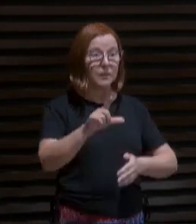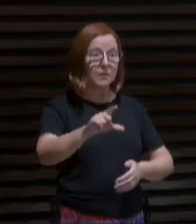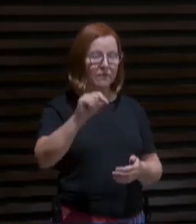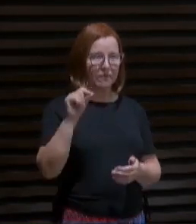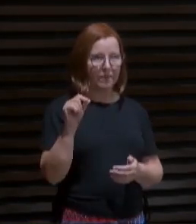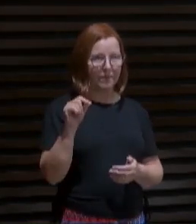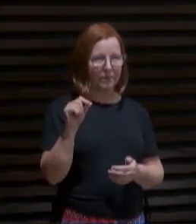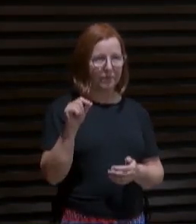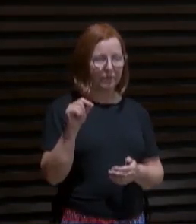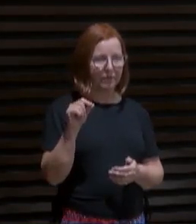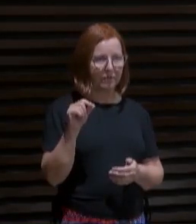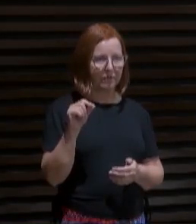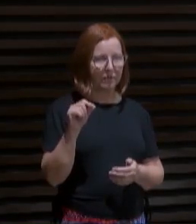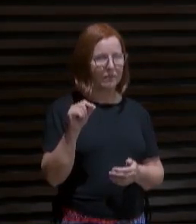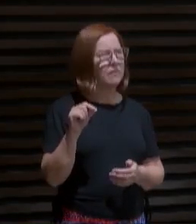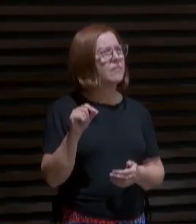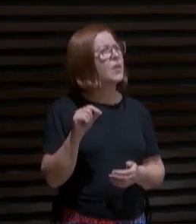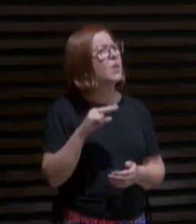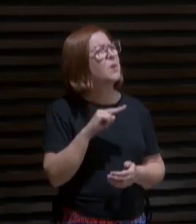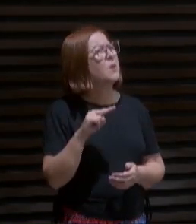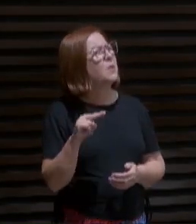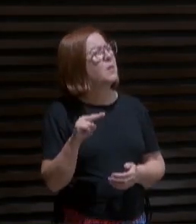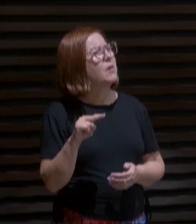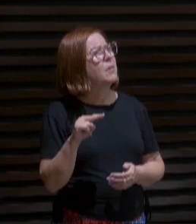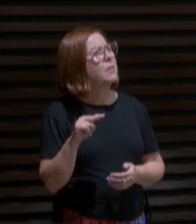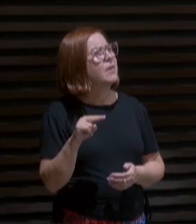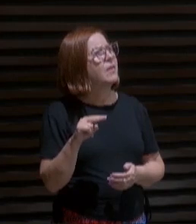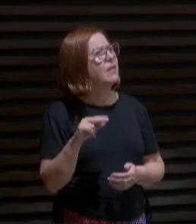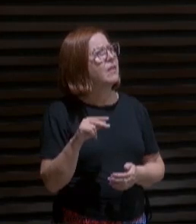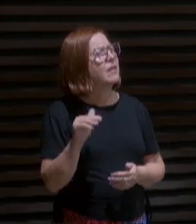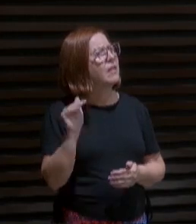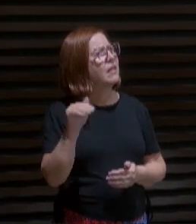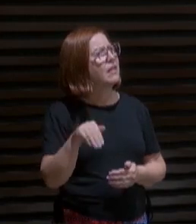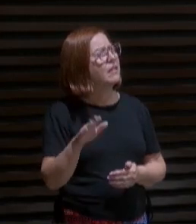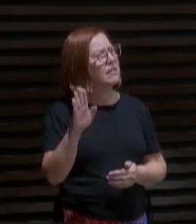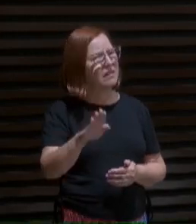Prefere como é que chama aquele de final de semana, de tarde?